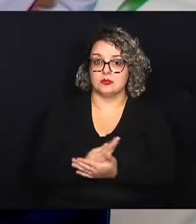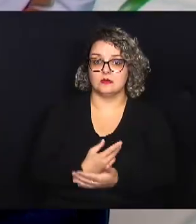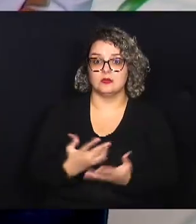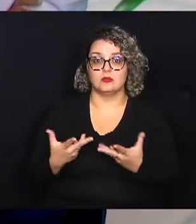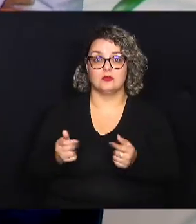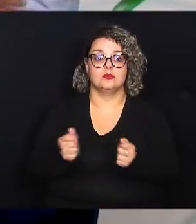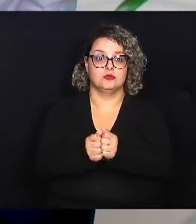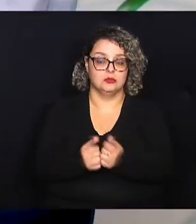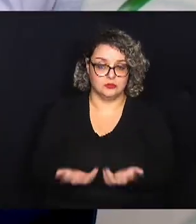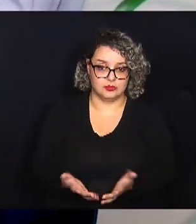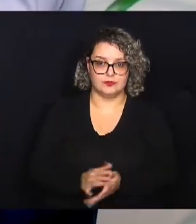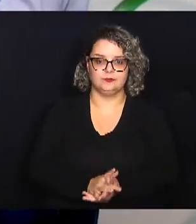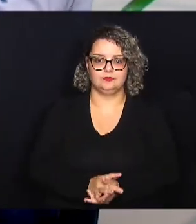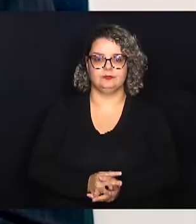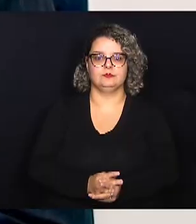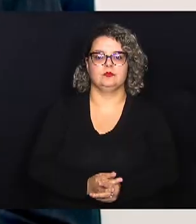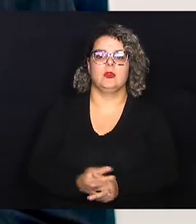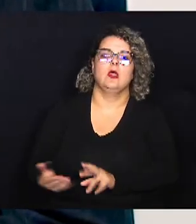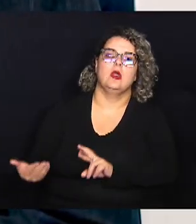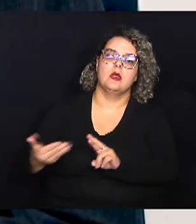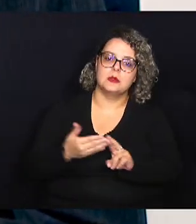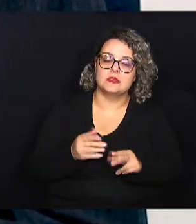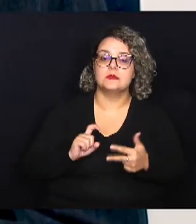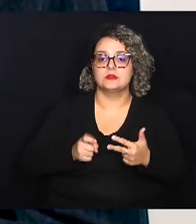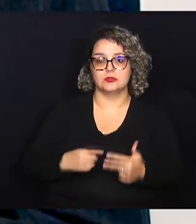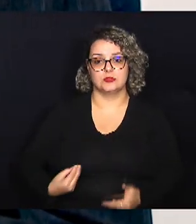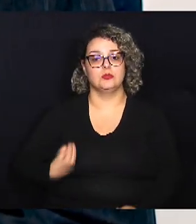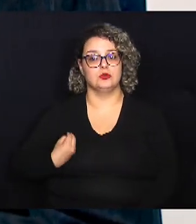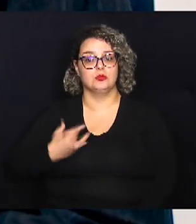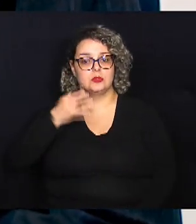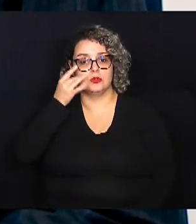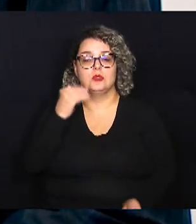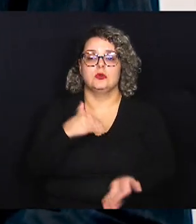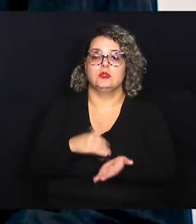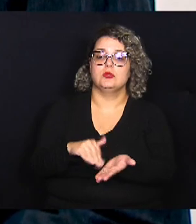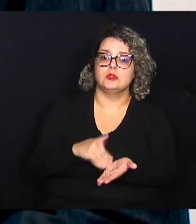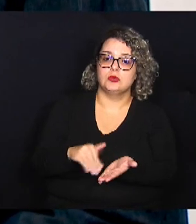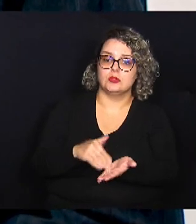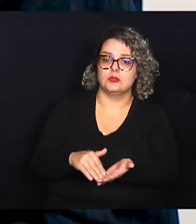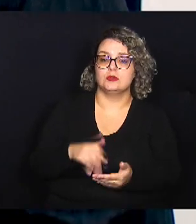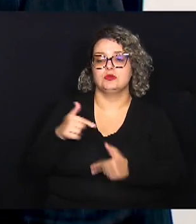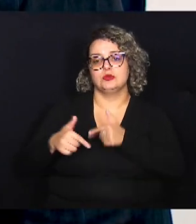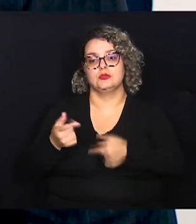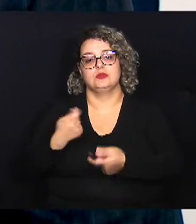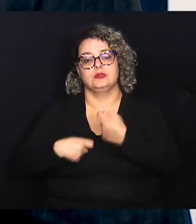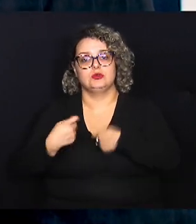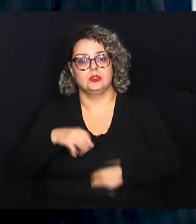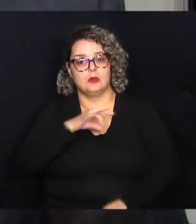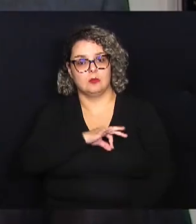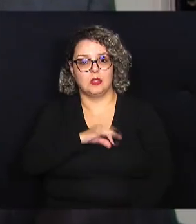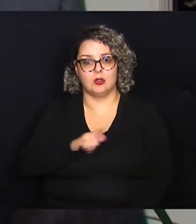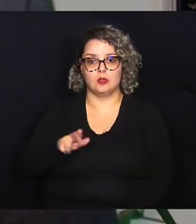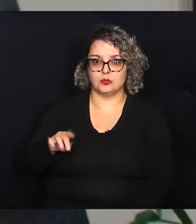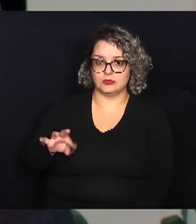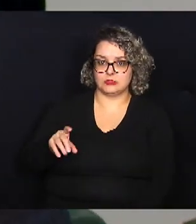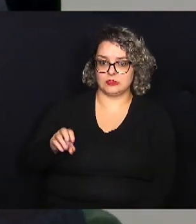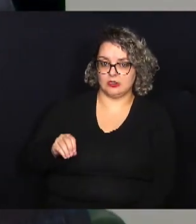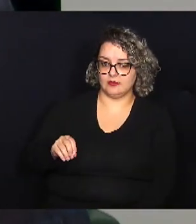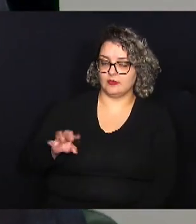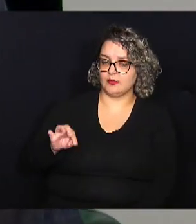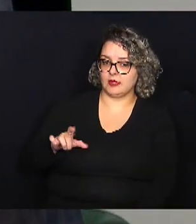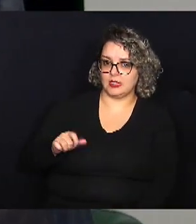unanimidade. Como representante do Executivo, esteve presente o secretário de Trabalho e Renda, Gustavo Tella. Não, eu